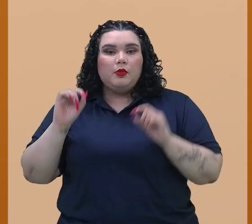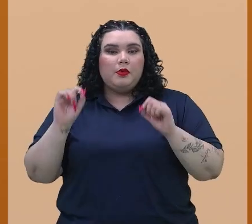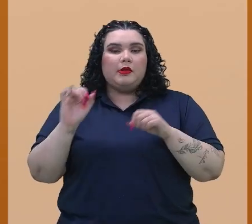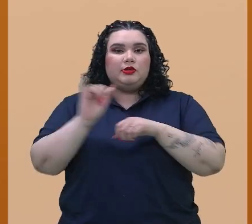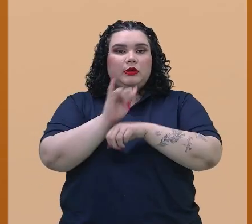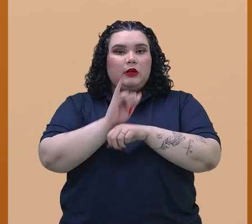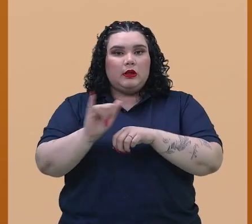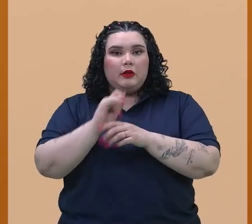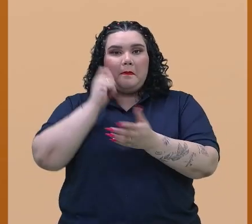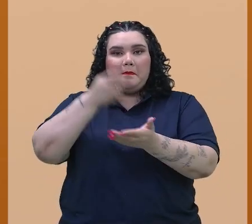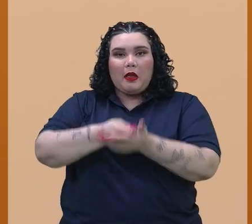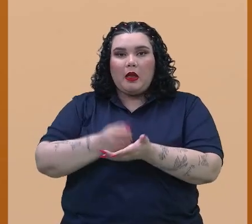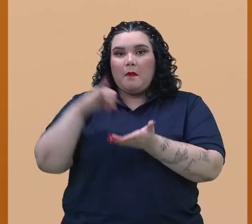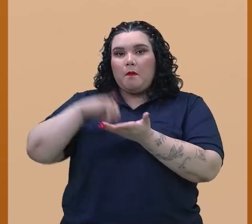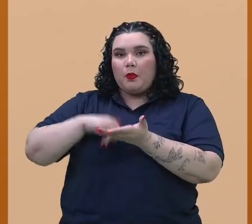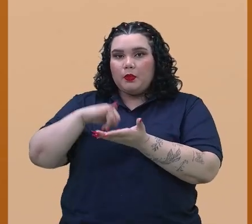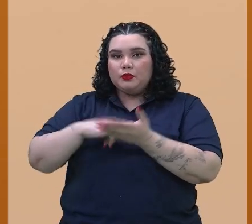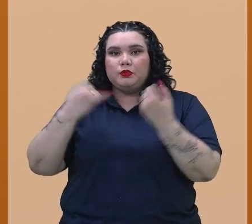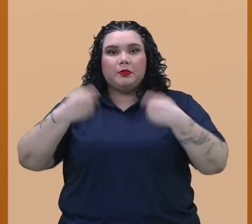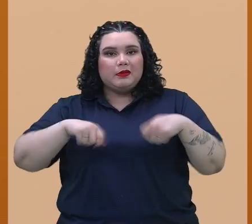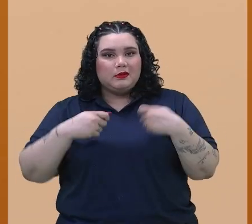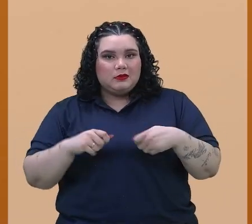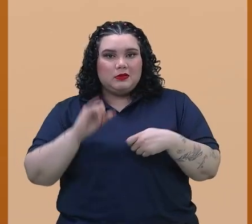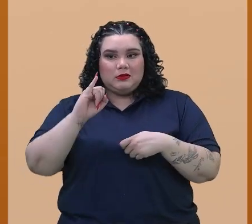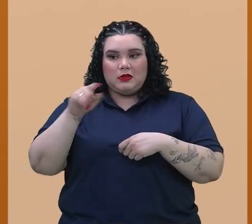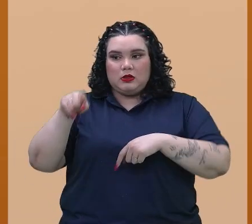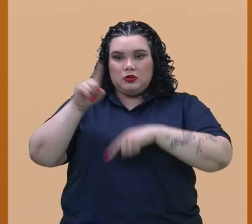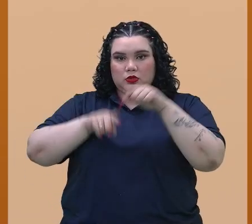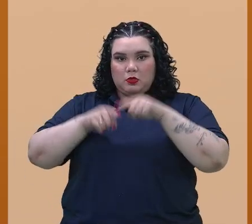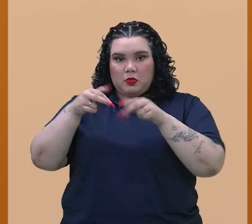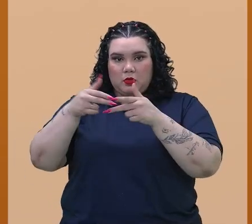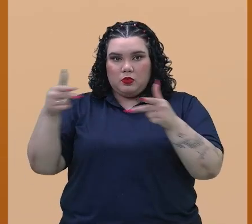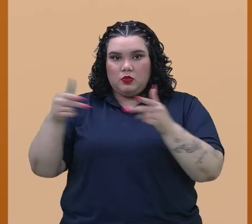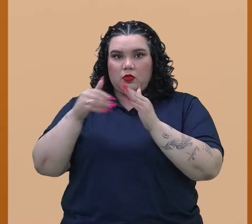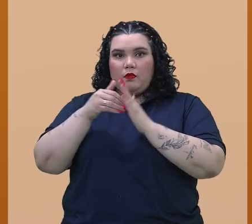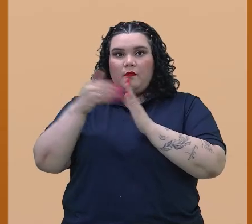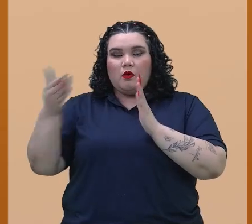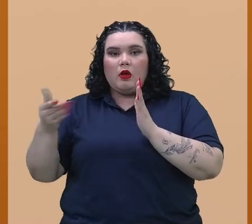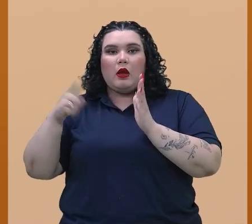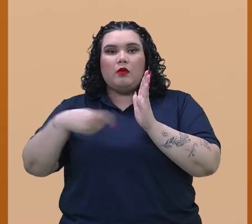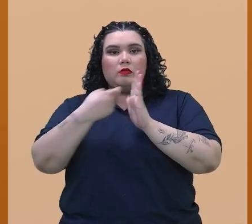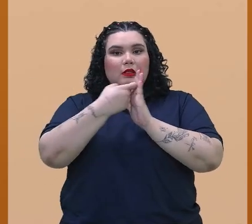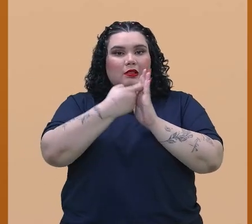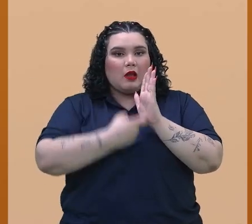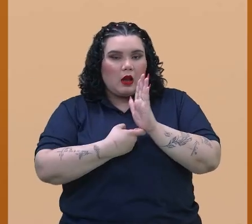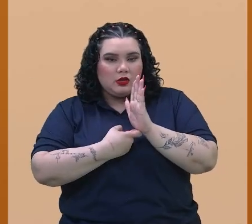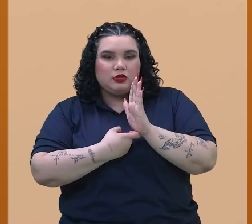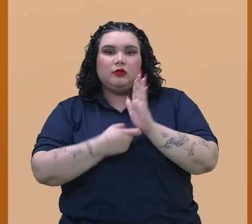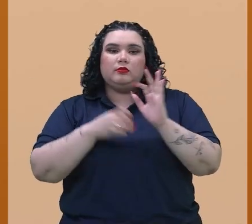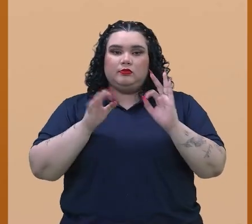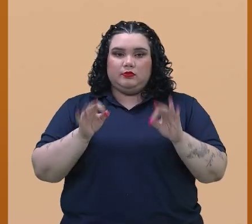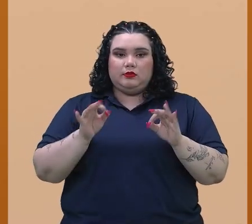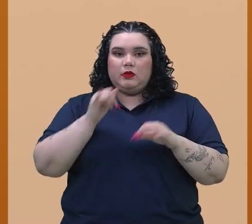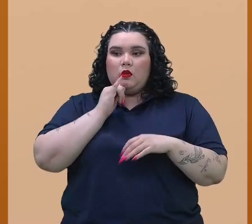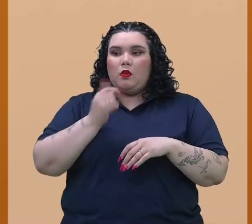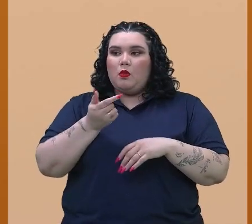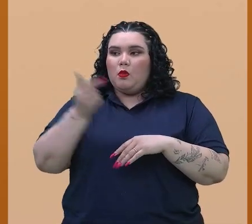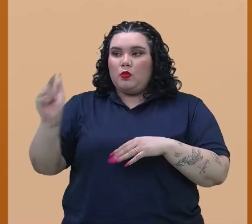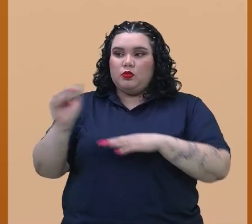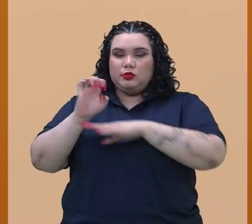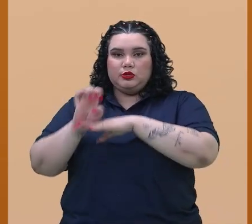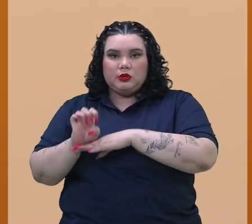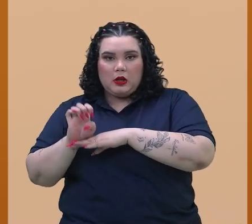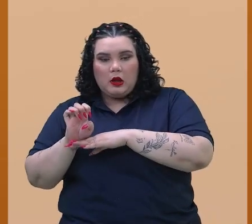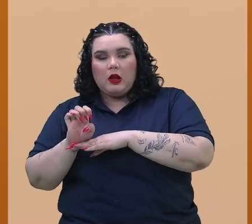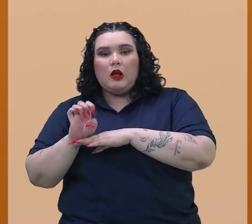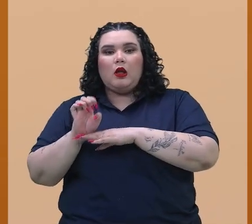que produtos vindos de outros estados não chegassem ao estado onde se apresentavam